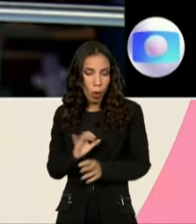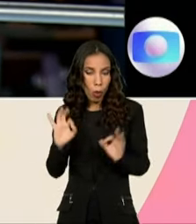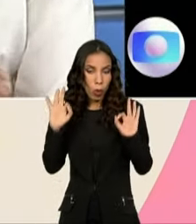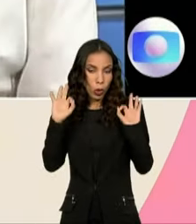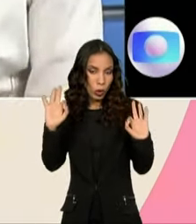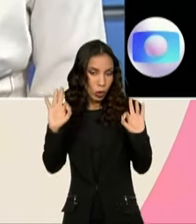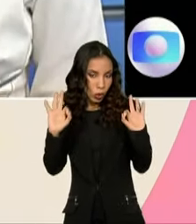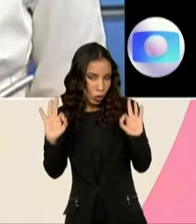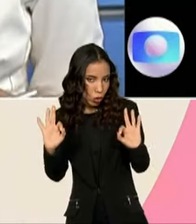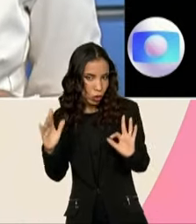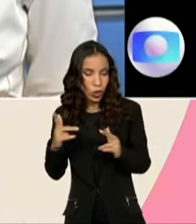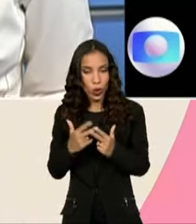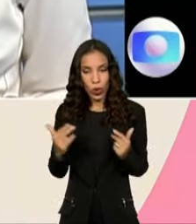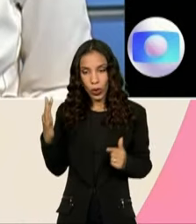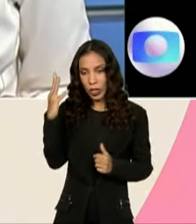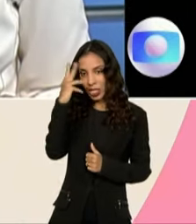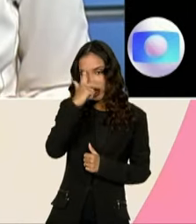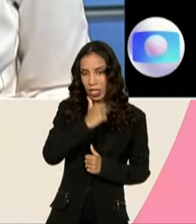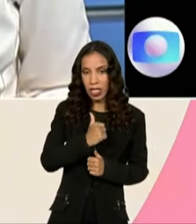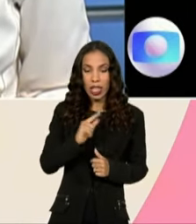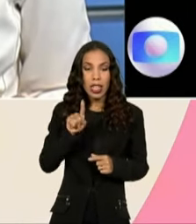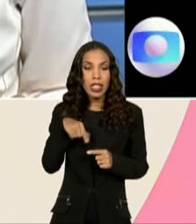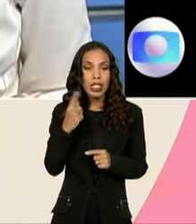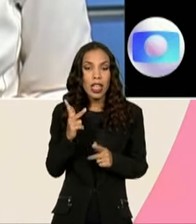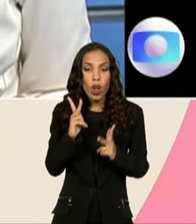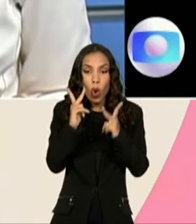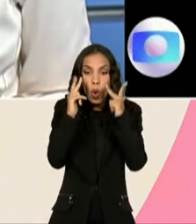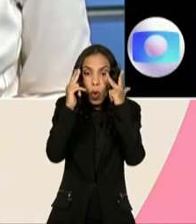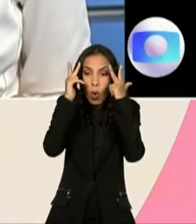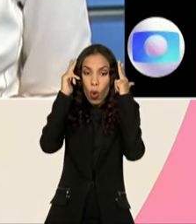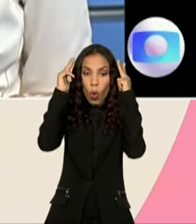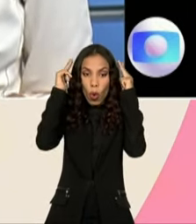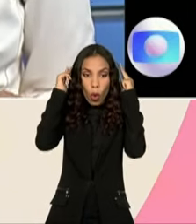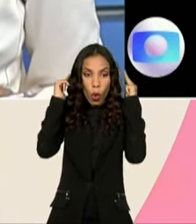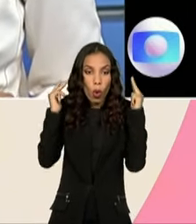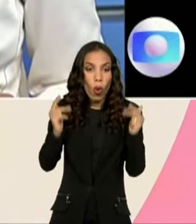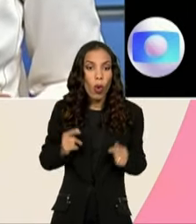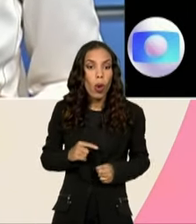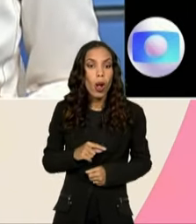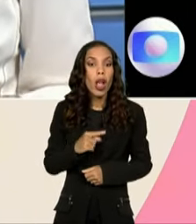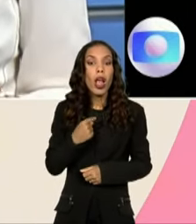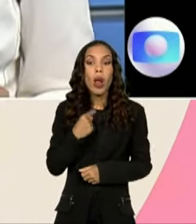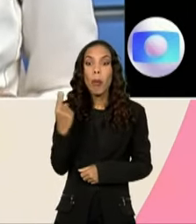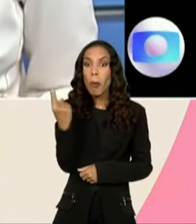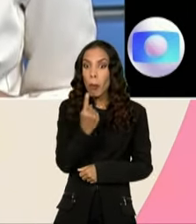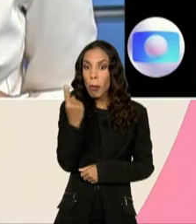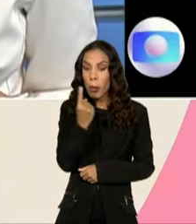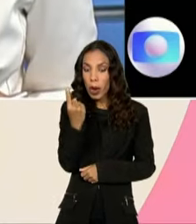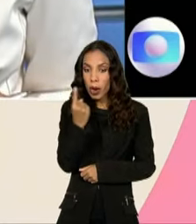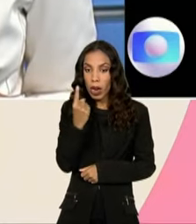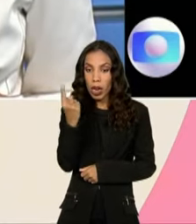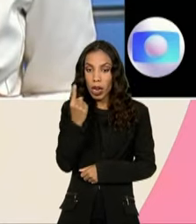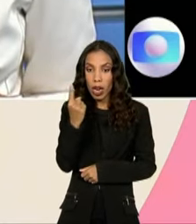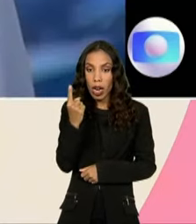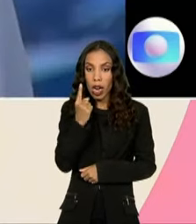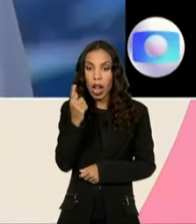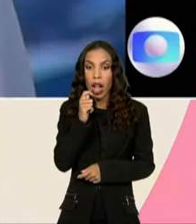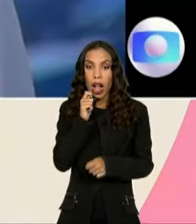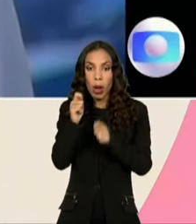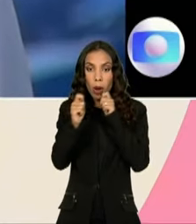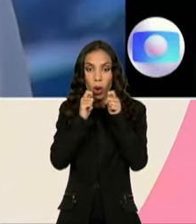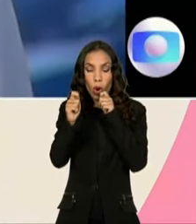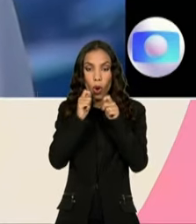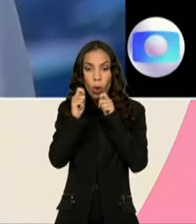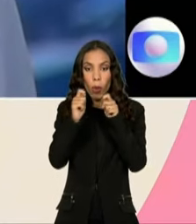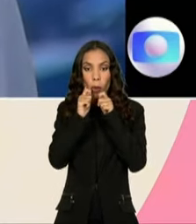chique sempre. Olha que coisa linda. Até que cortou curtinho. Curtinho foi uma das primeiras, né? Não, você foi a primeira apresentadora, repórter, que teve aquele